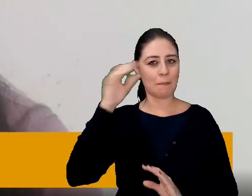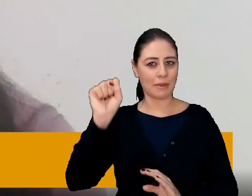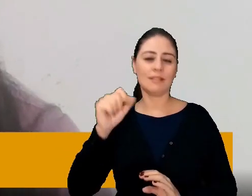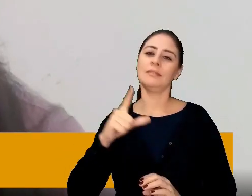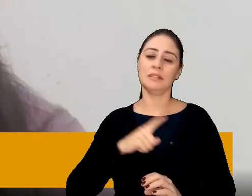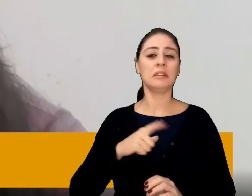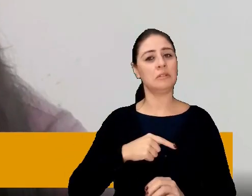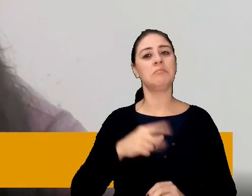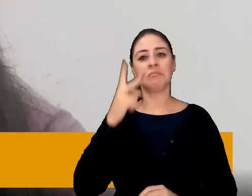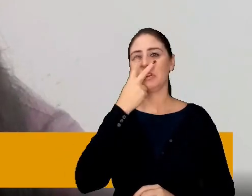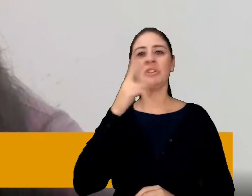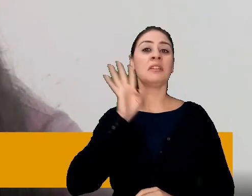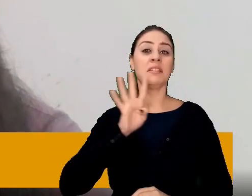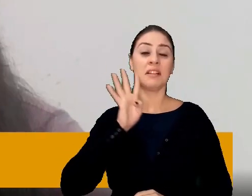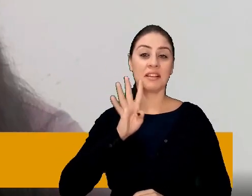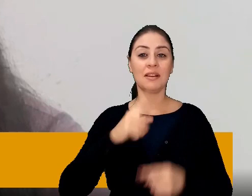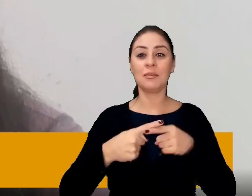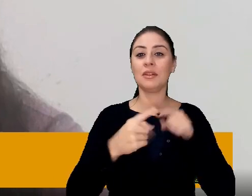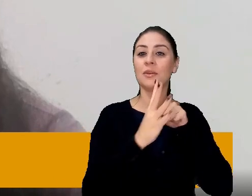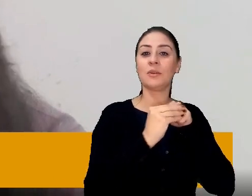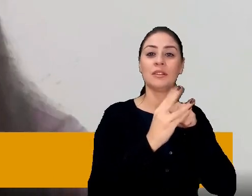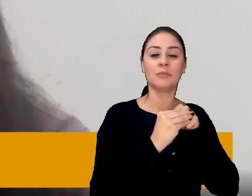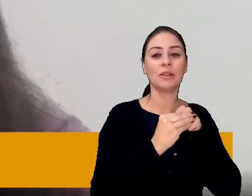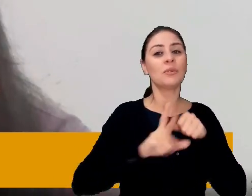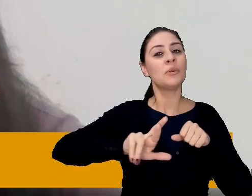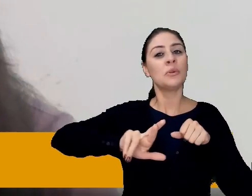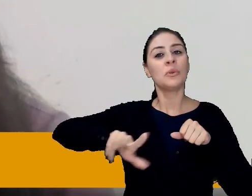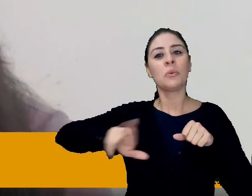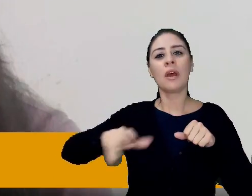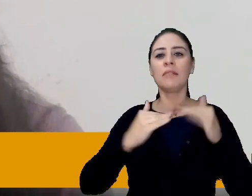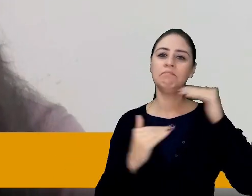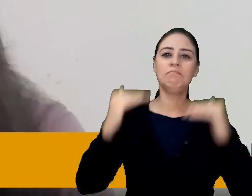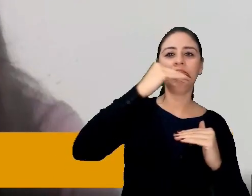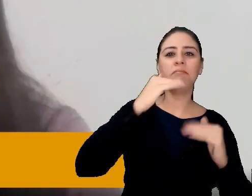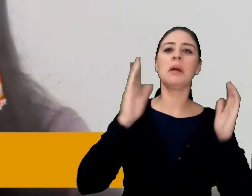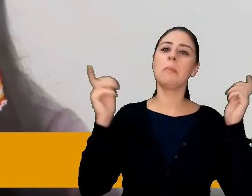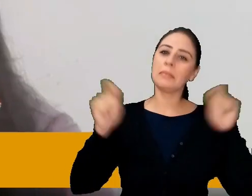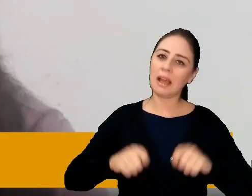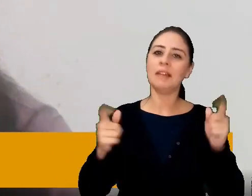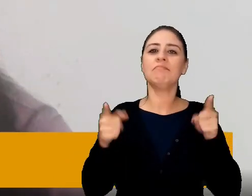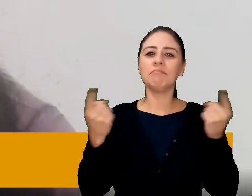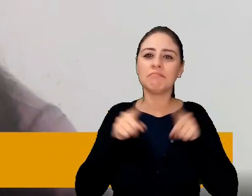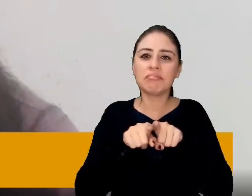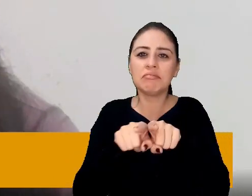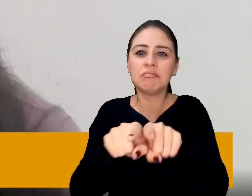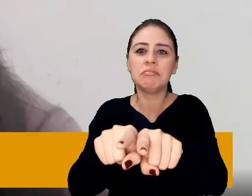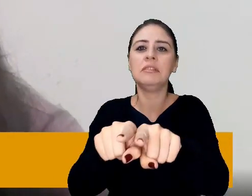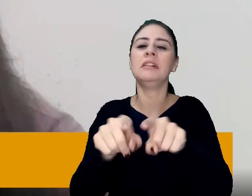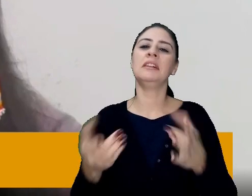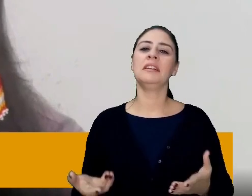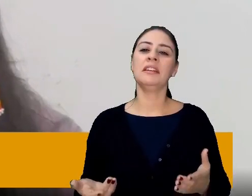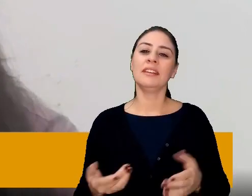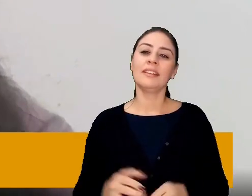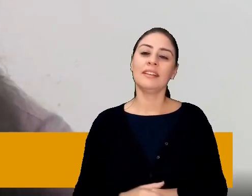chama Ecologia de Saberes, que a gente tirou do Boaventura, que eu achei muito massa isso, que os conhecimentos eles não precisam se sobrepor, mas